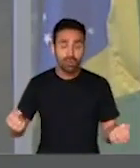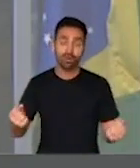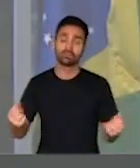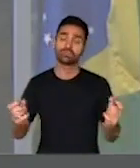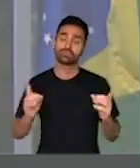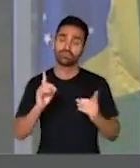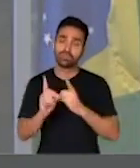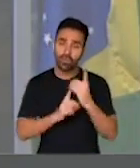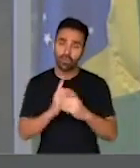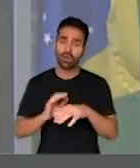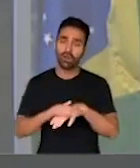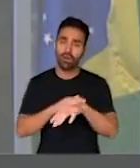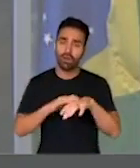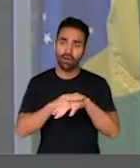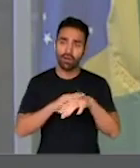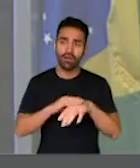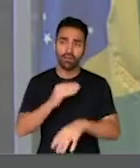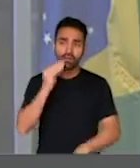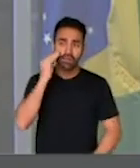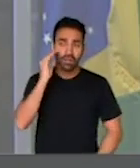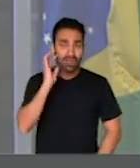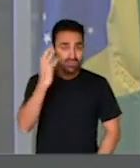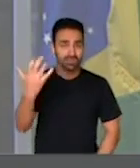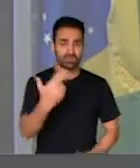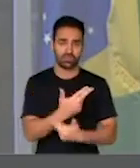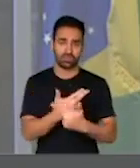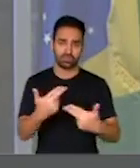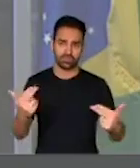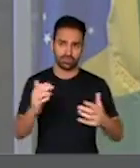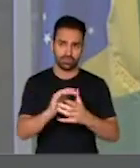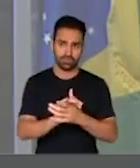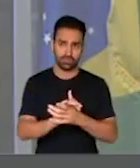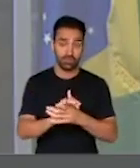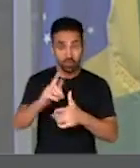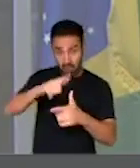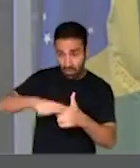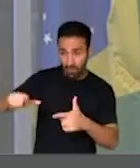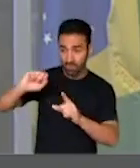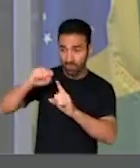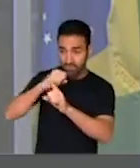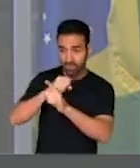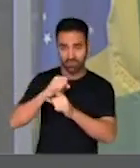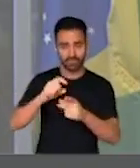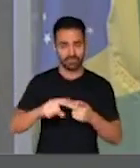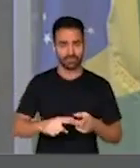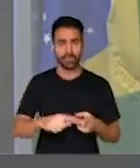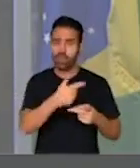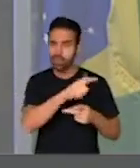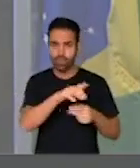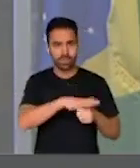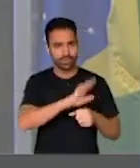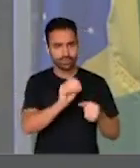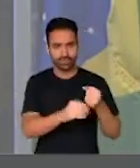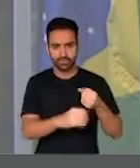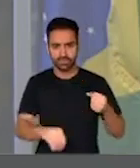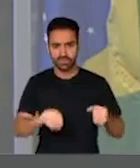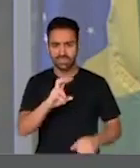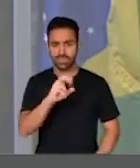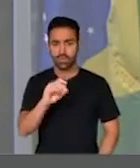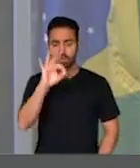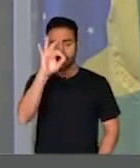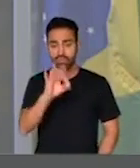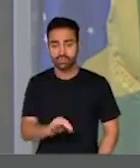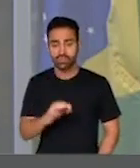no plenário, resolver as coisas do Brasil, porque problema social, falta de saneamento básico, esgoto em mais de